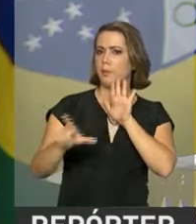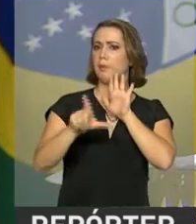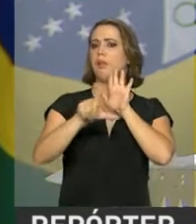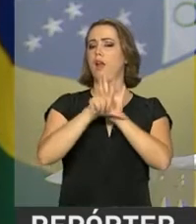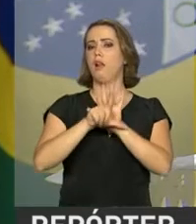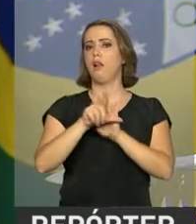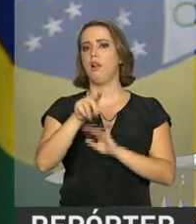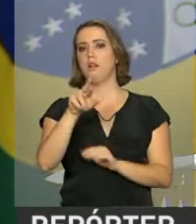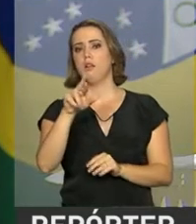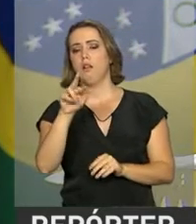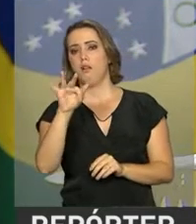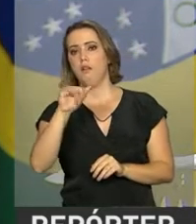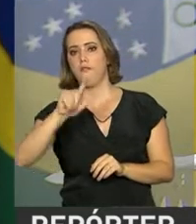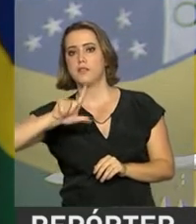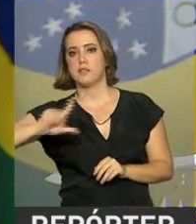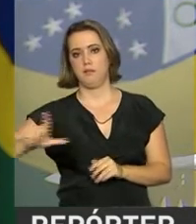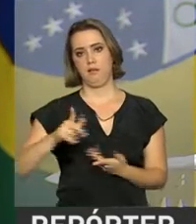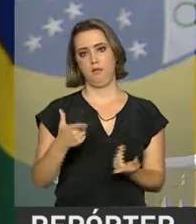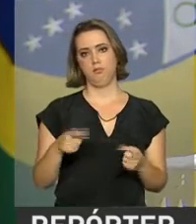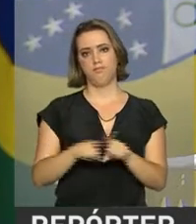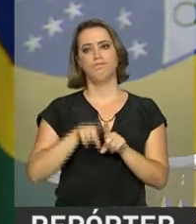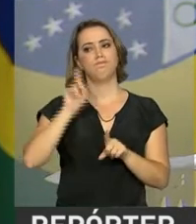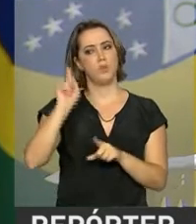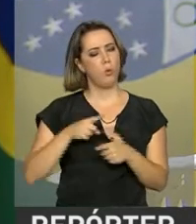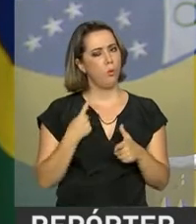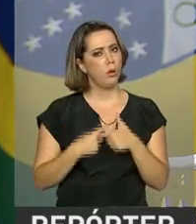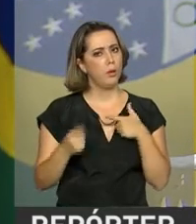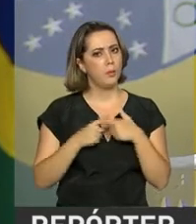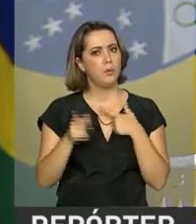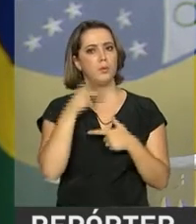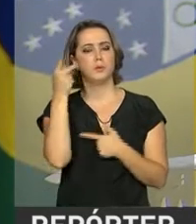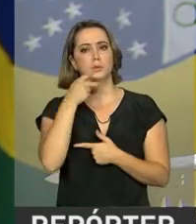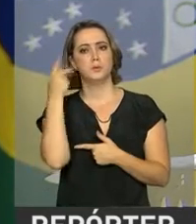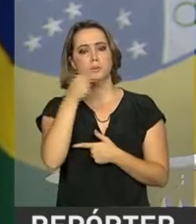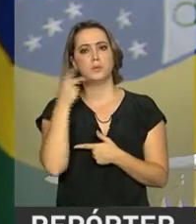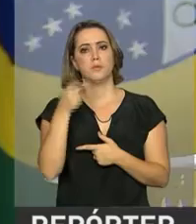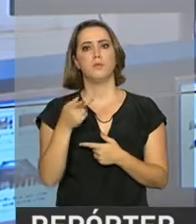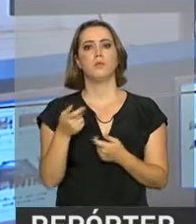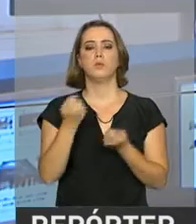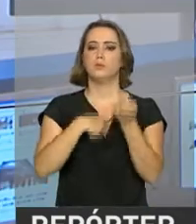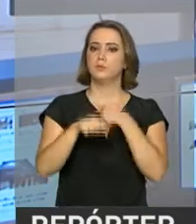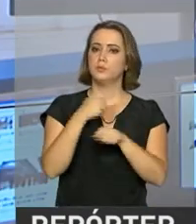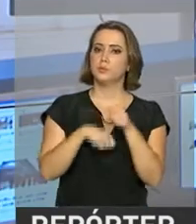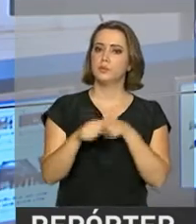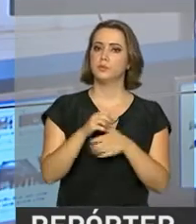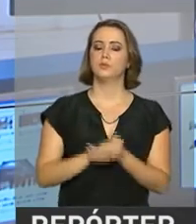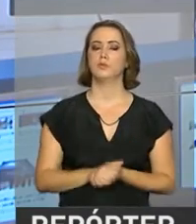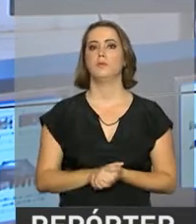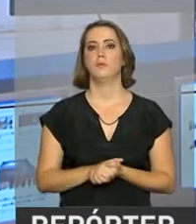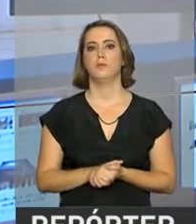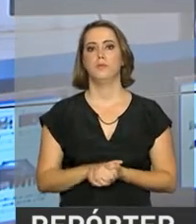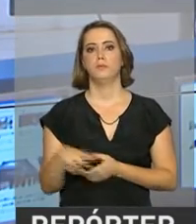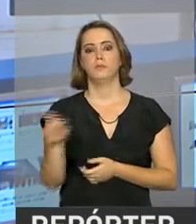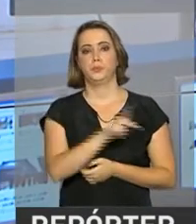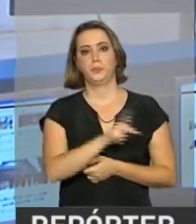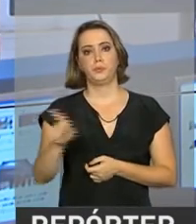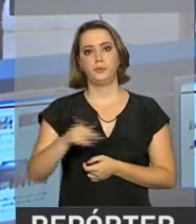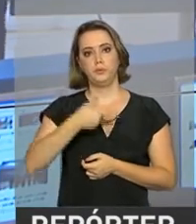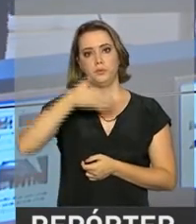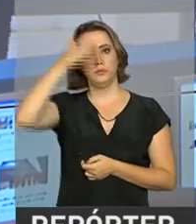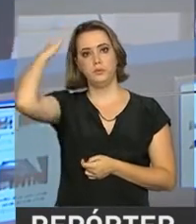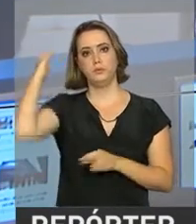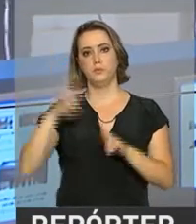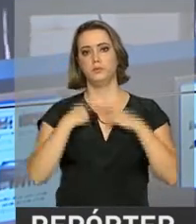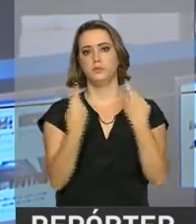seria política e economicamente desastroso para o governo federal e o presidente michel temer se